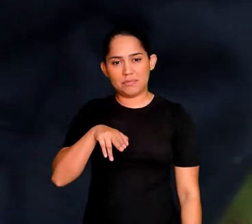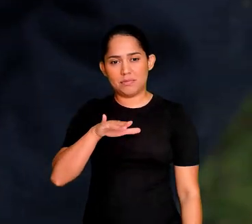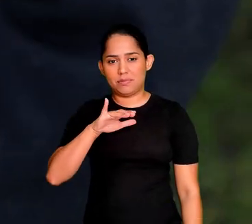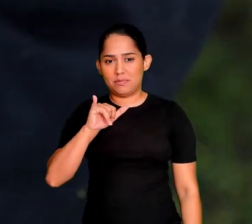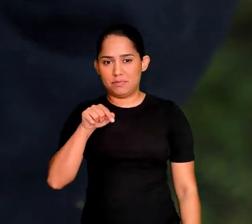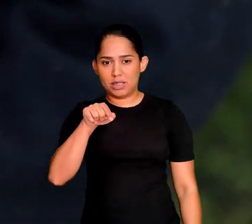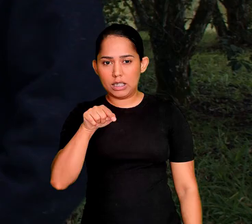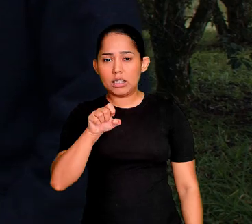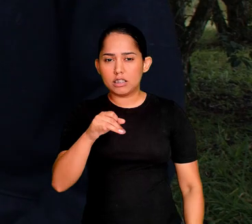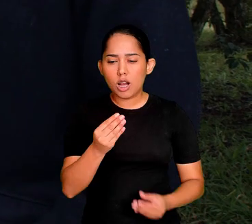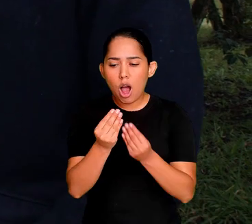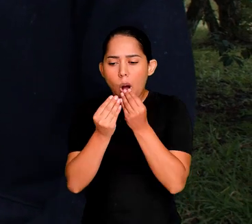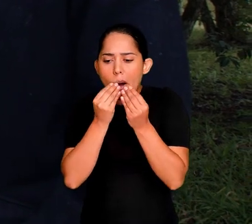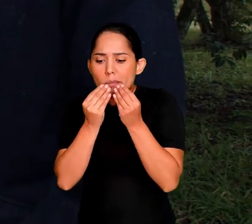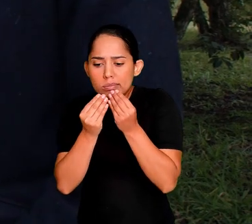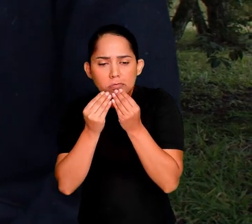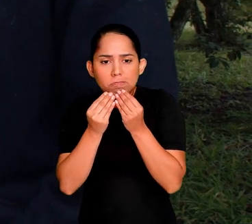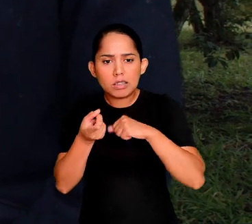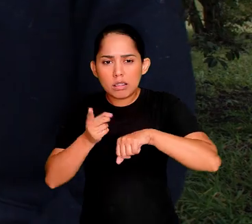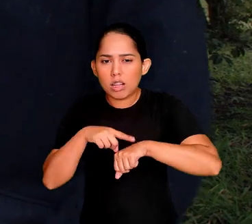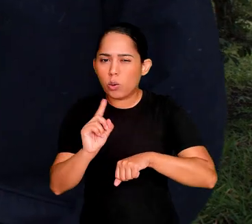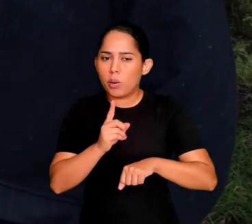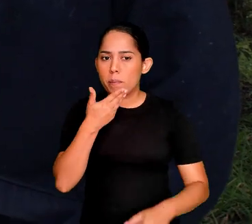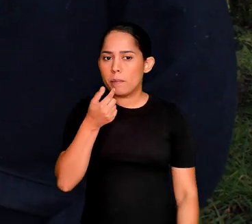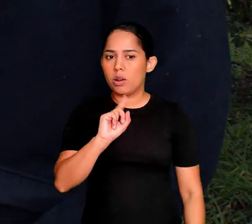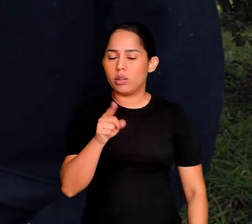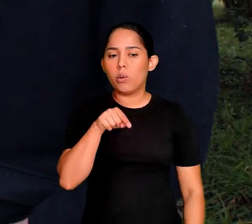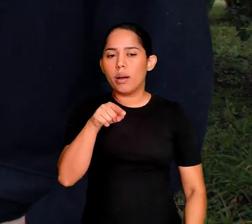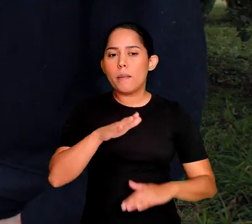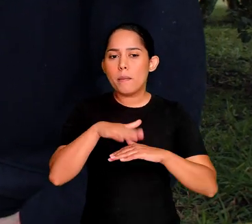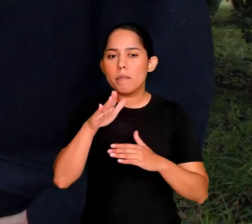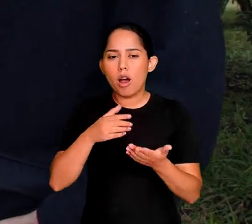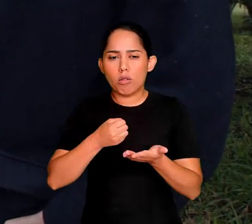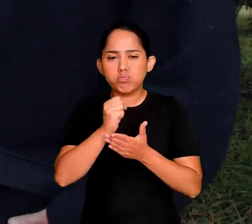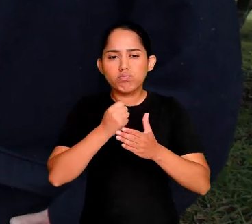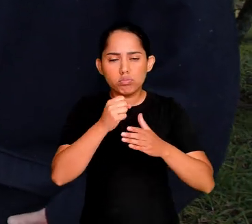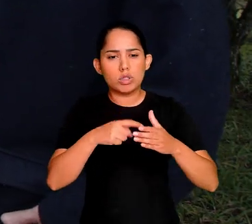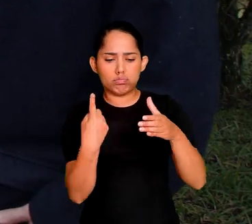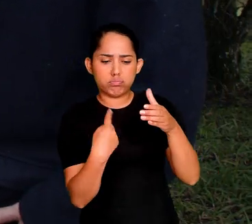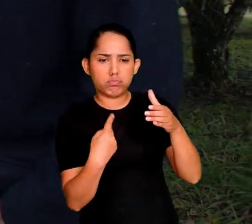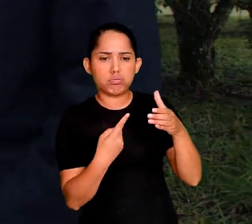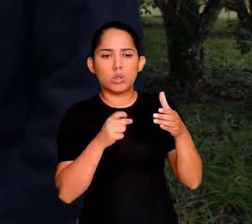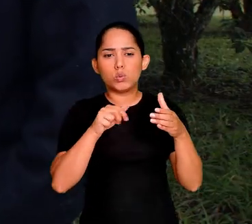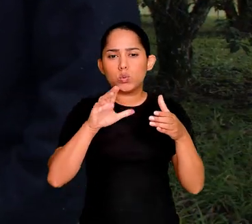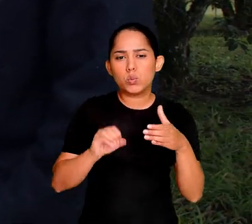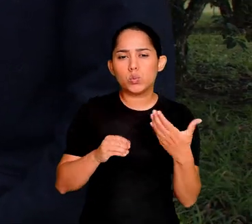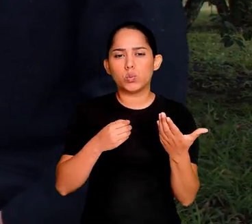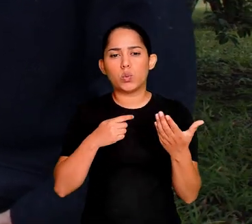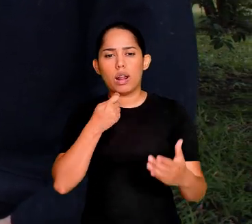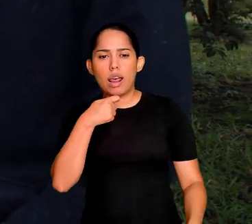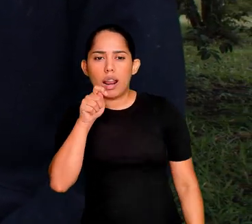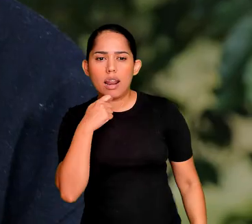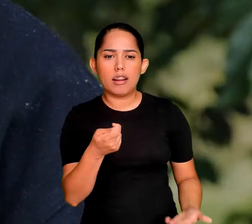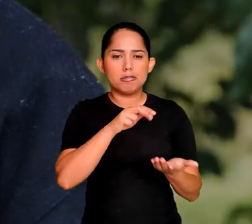ser consumido assim in natura, não é a melhor forma de consumir, né? Ele é mais utilizado para fazer suco, sorvete,